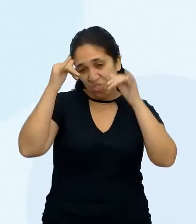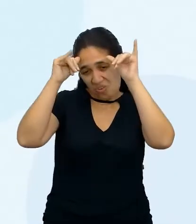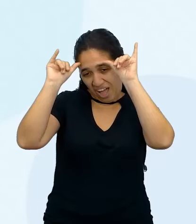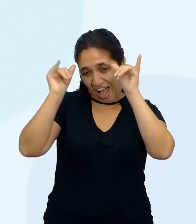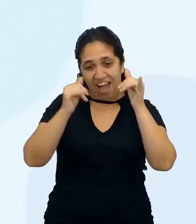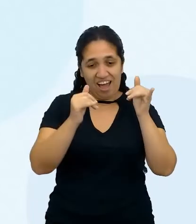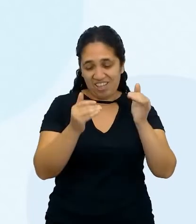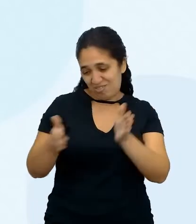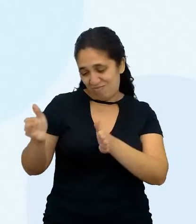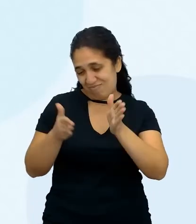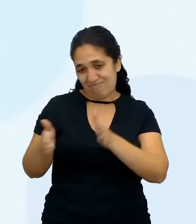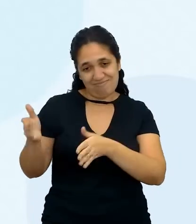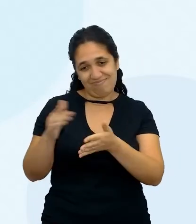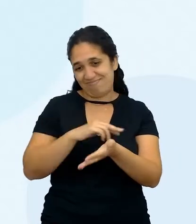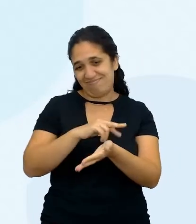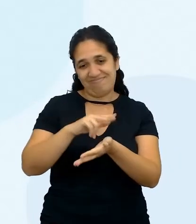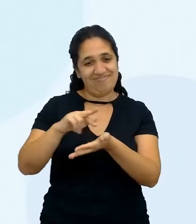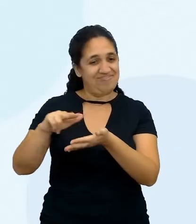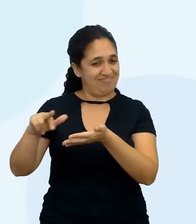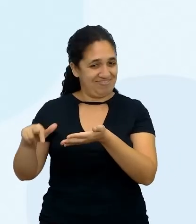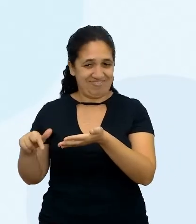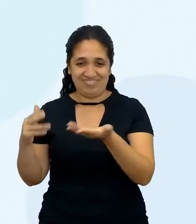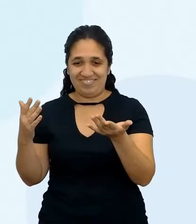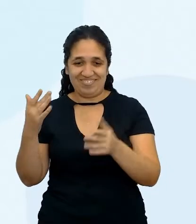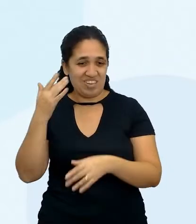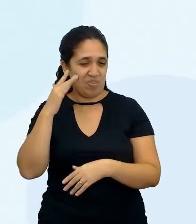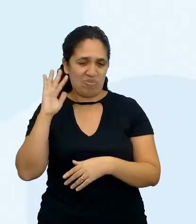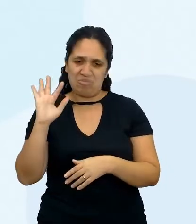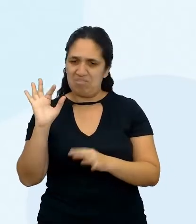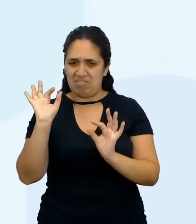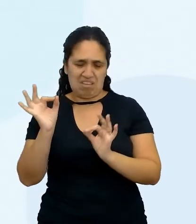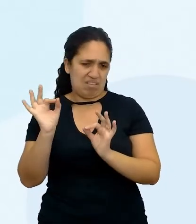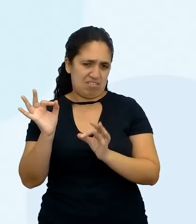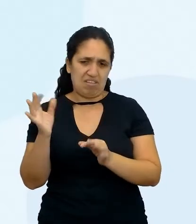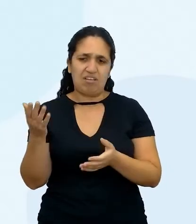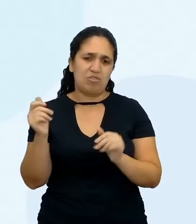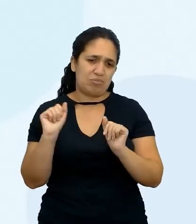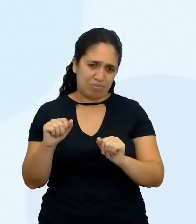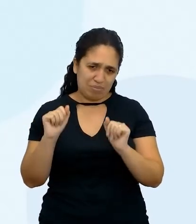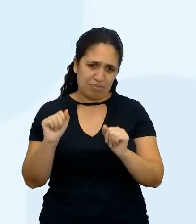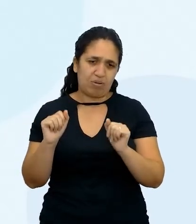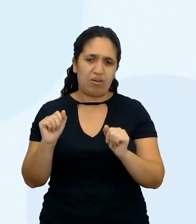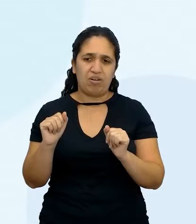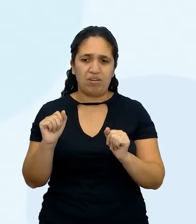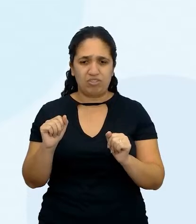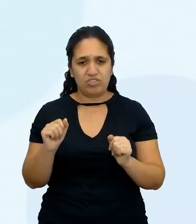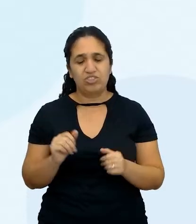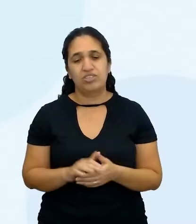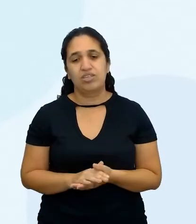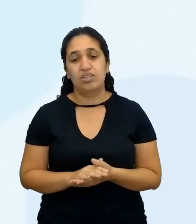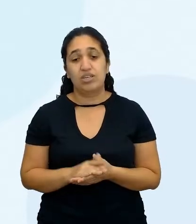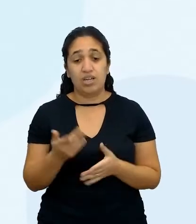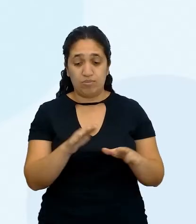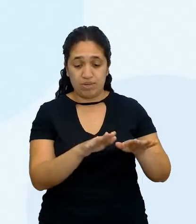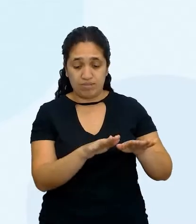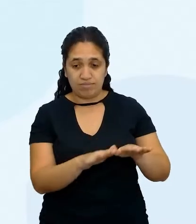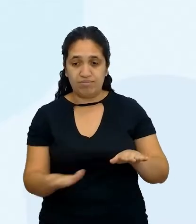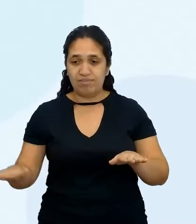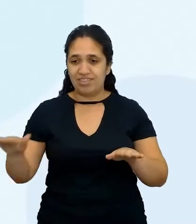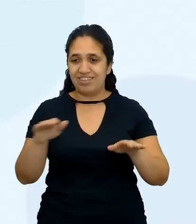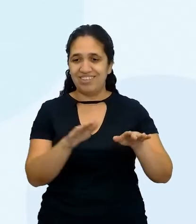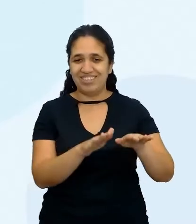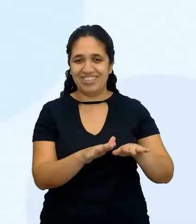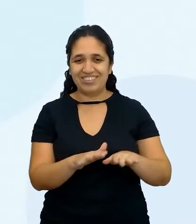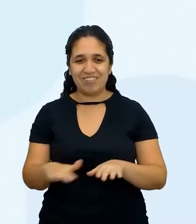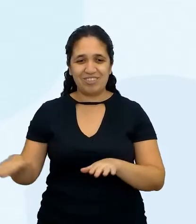então também, enfim, não sei se era o gado exatamente, mas pode ser o gado, que também era uma esteira, né, uma esteira